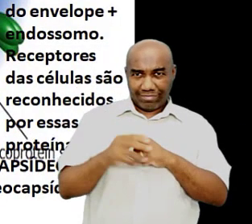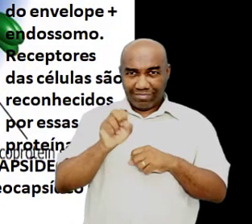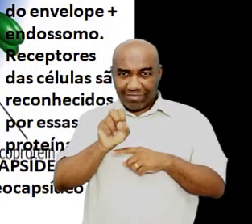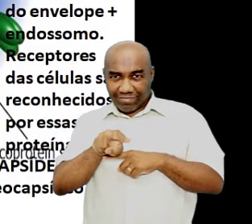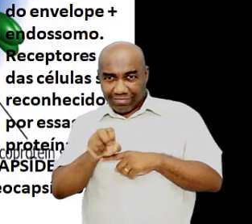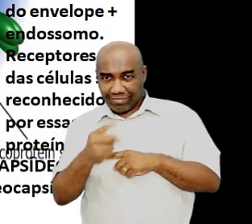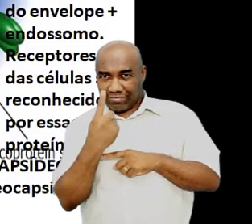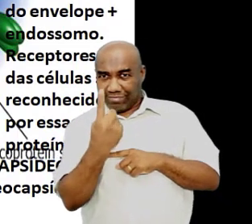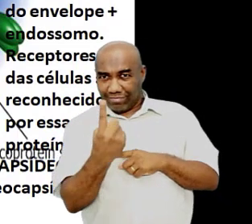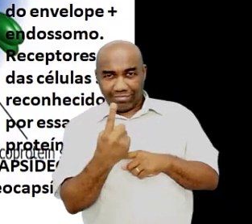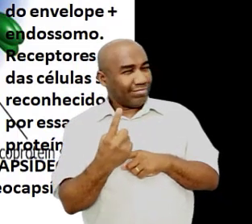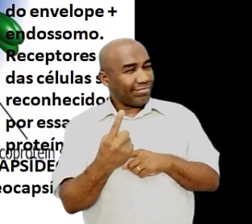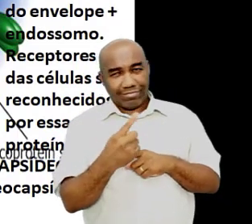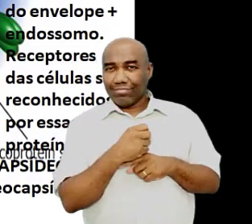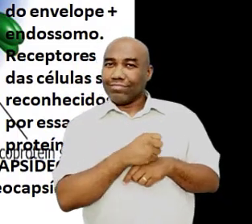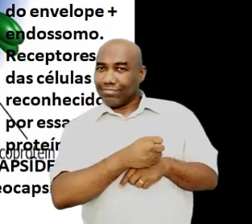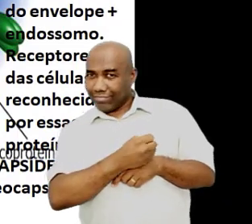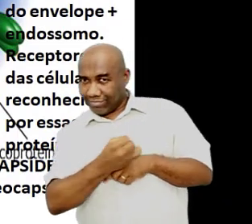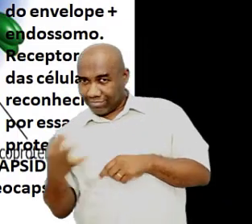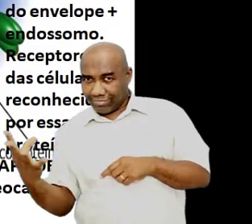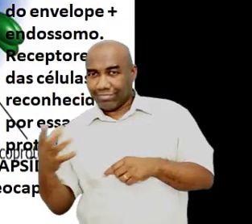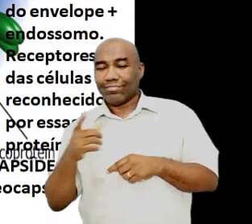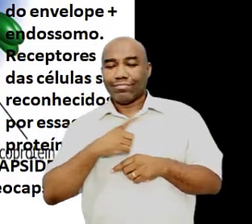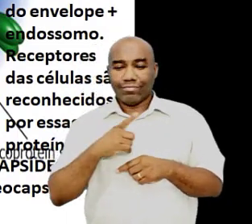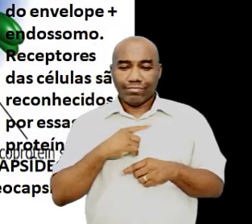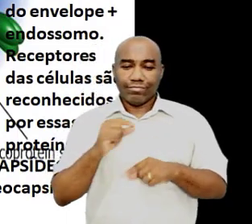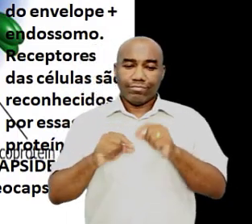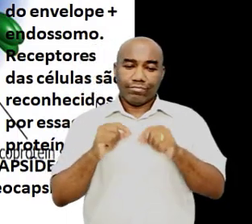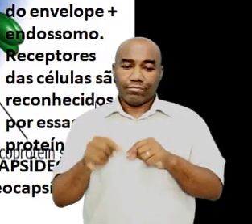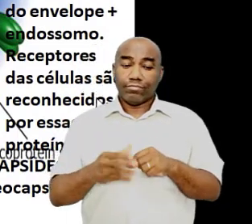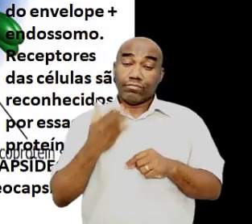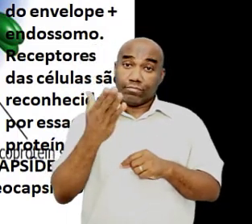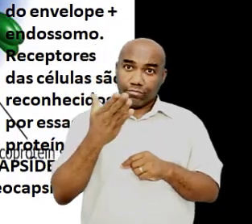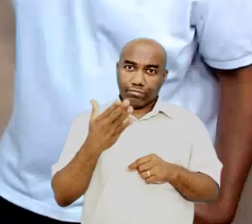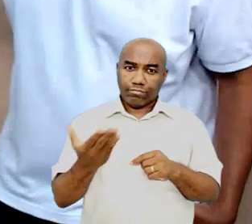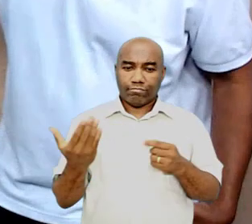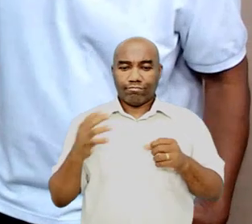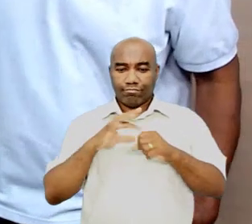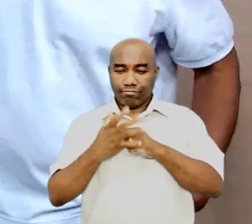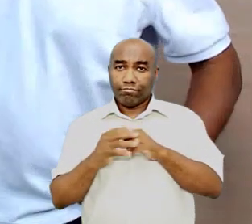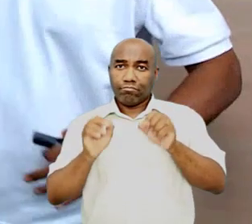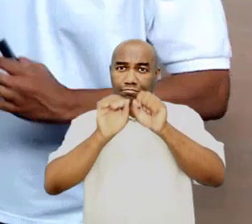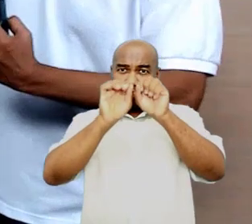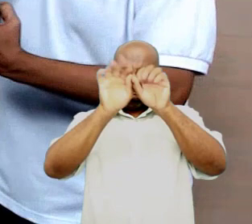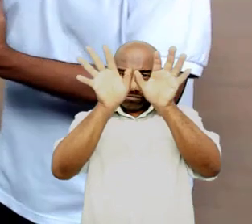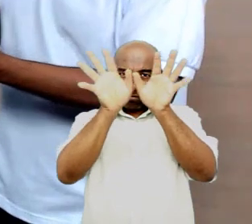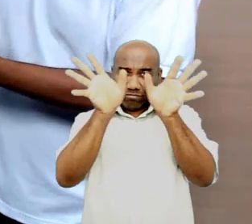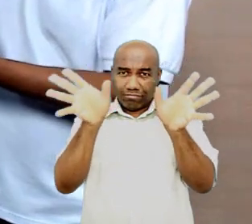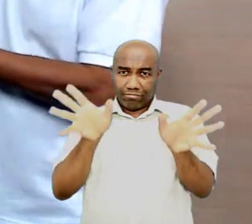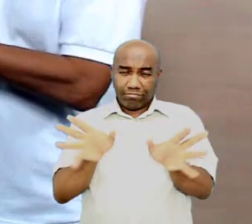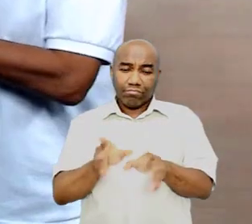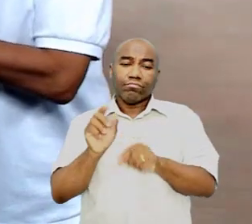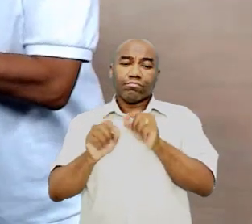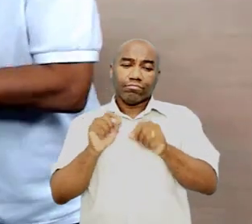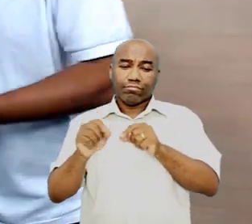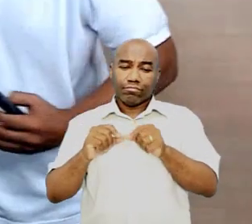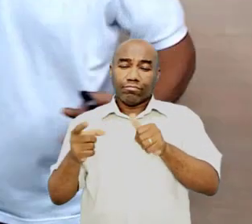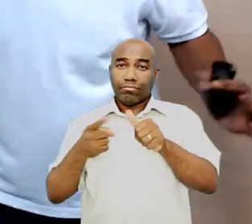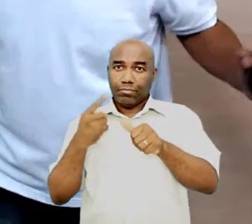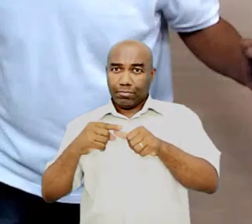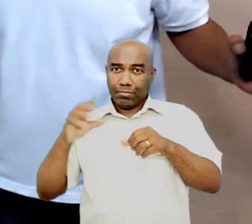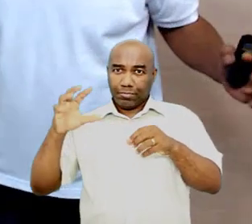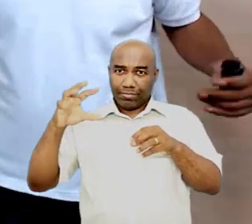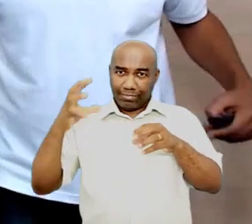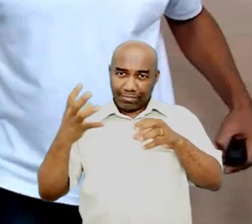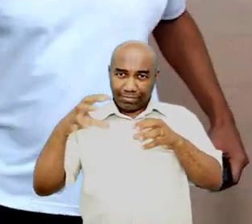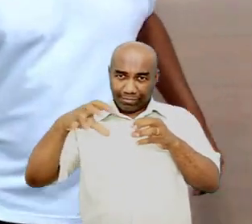Ela é usada para quê? Justamente para, primeiro, ela vai fazer a adsorção. O